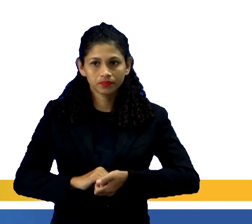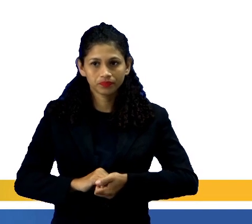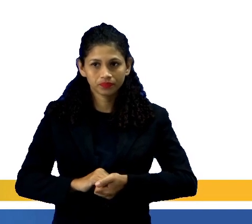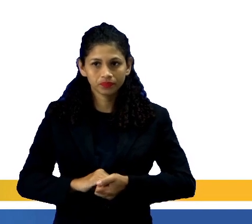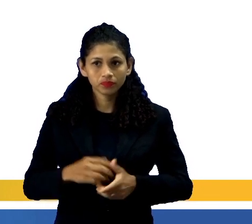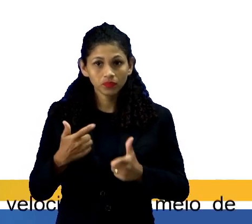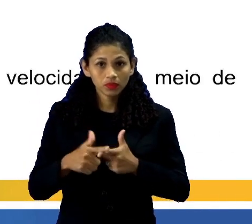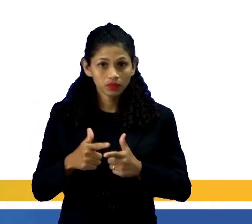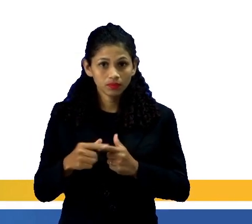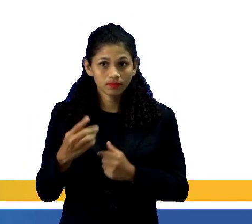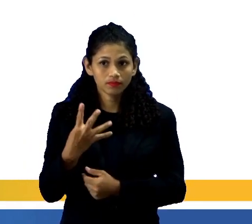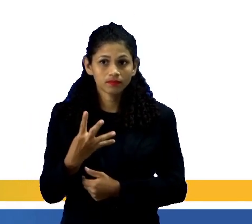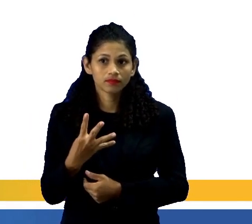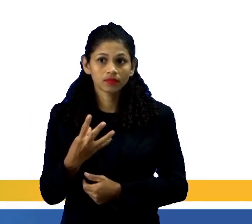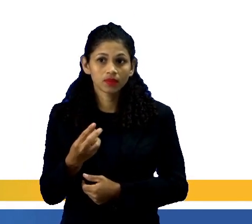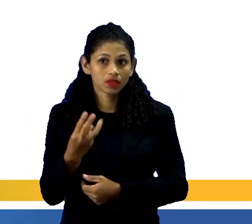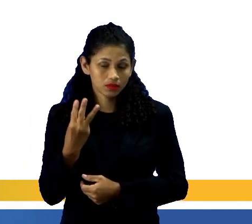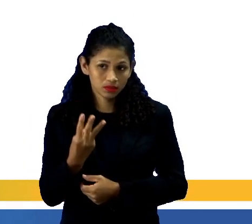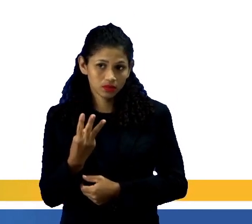Situação problema 3.